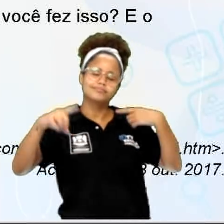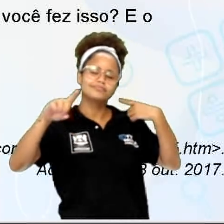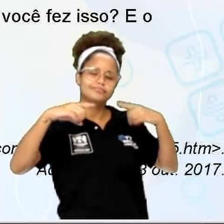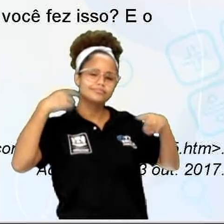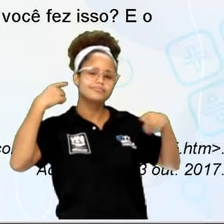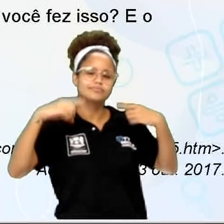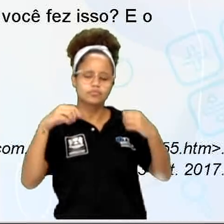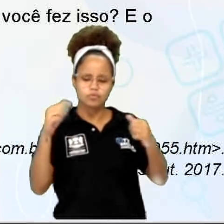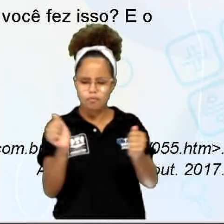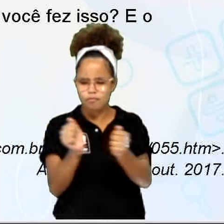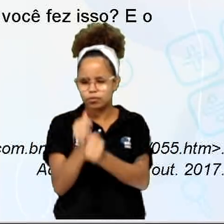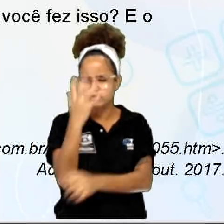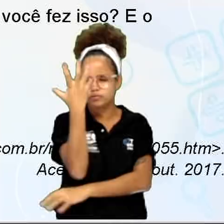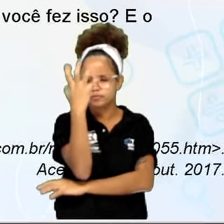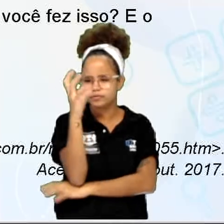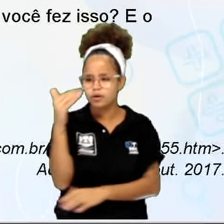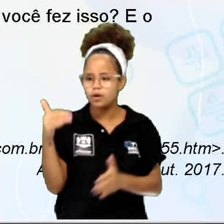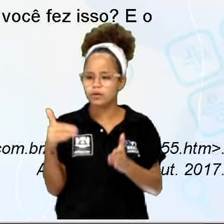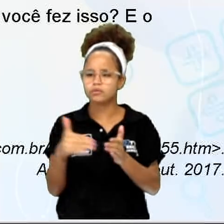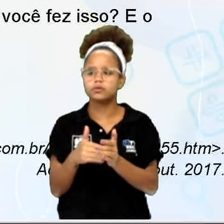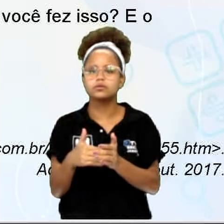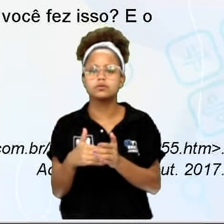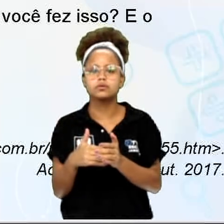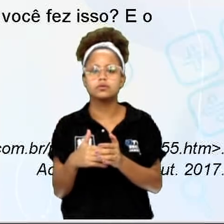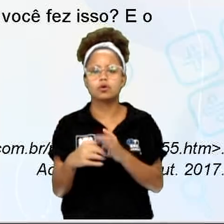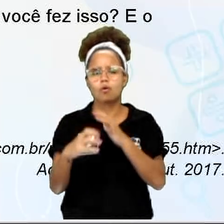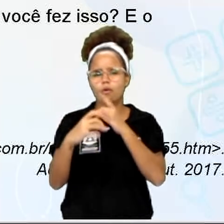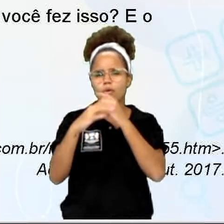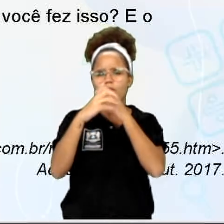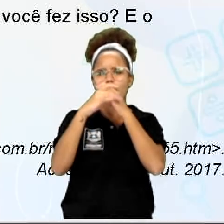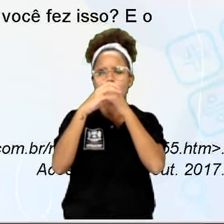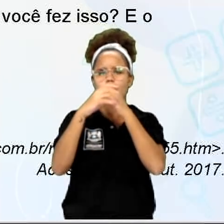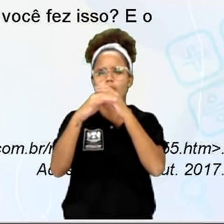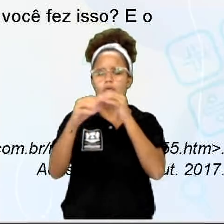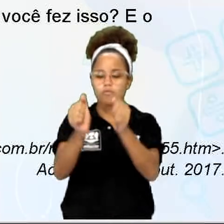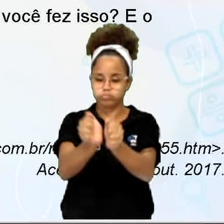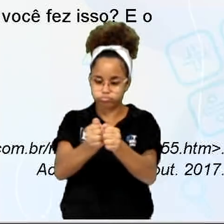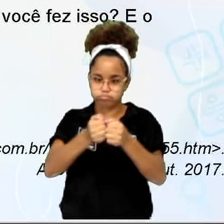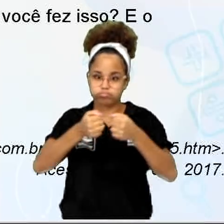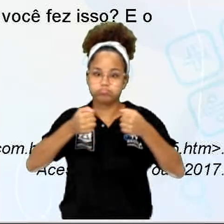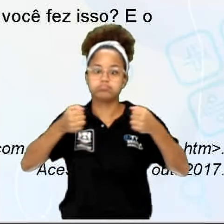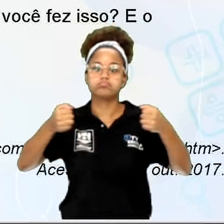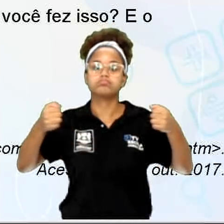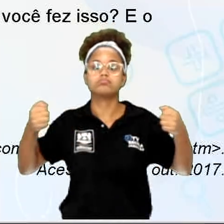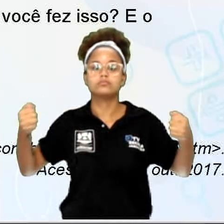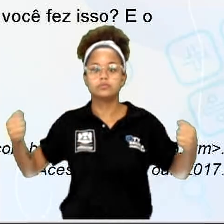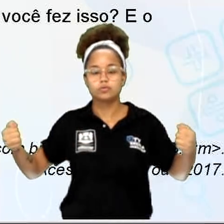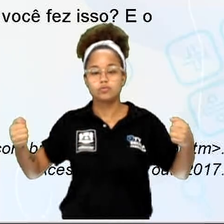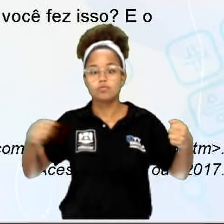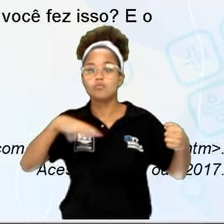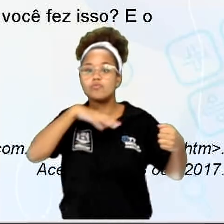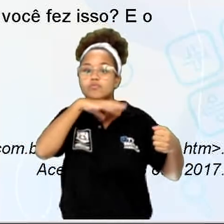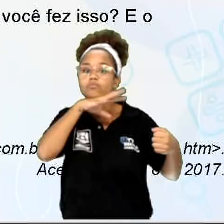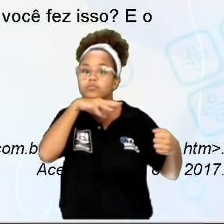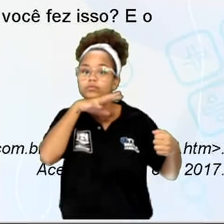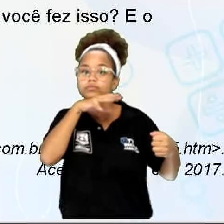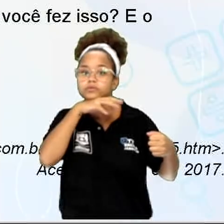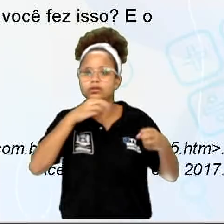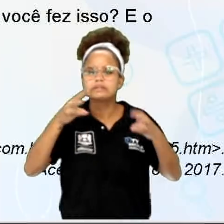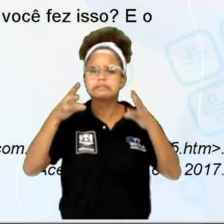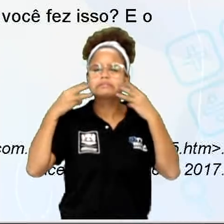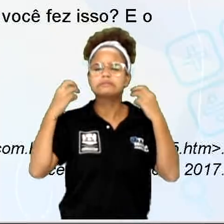das árvores, até que o músico, sempre tocando, abriu a última jaula do último animal, um